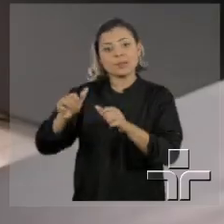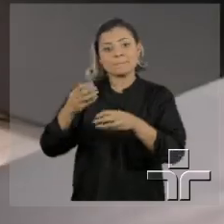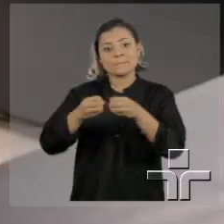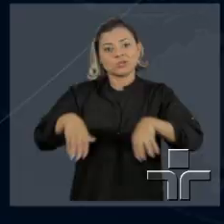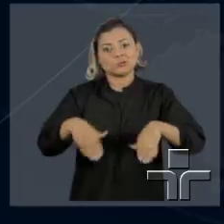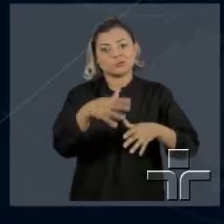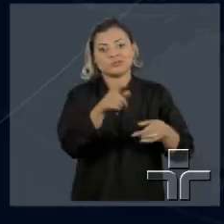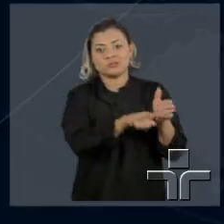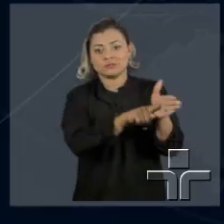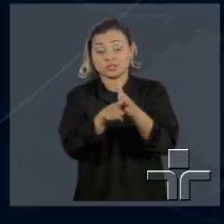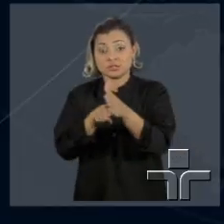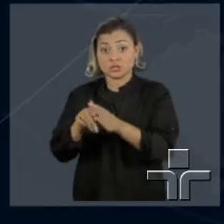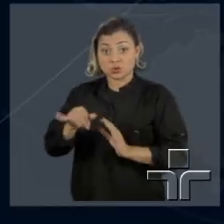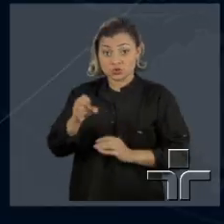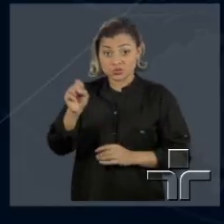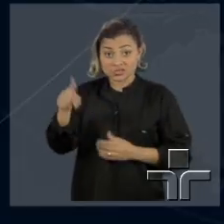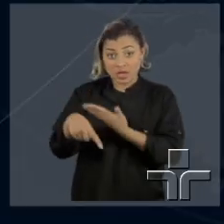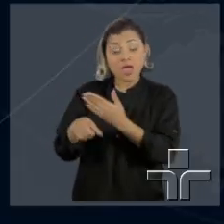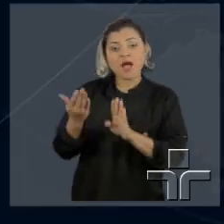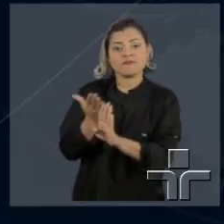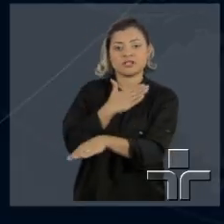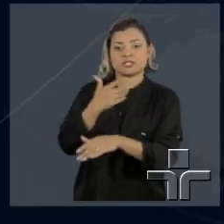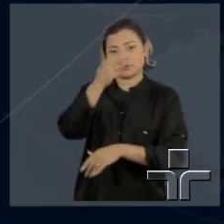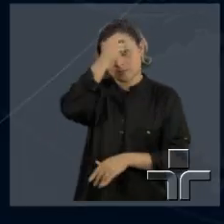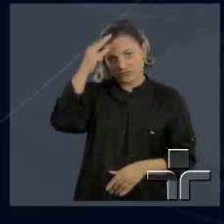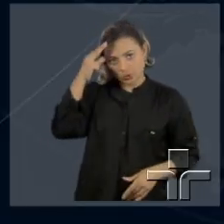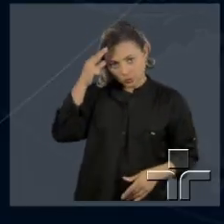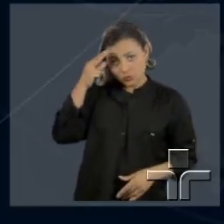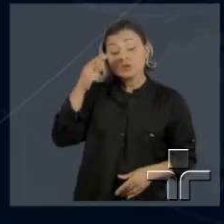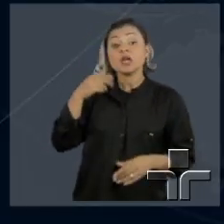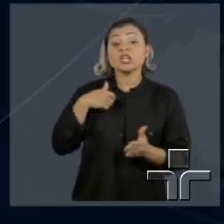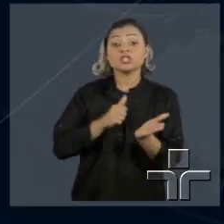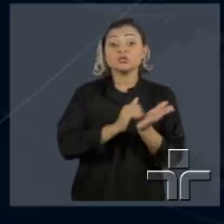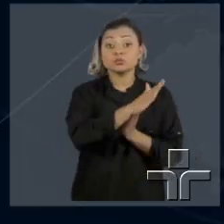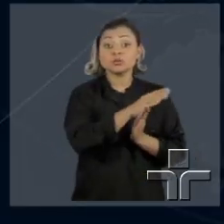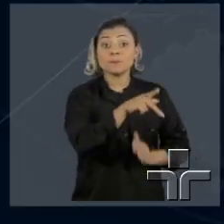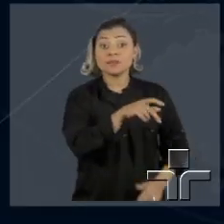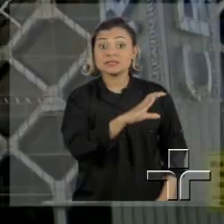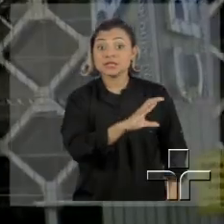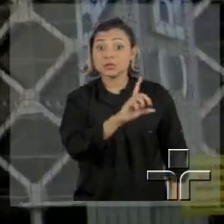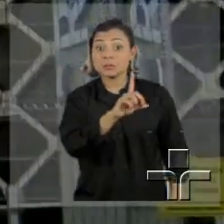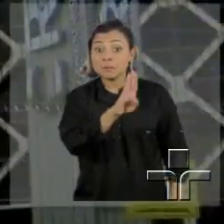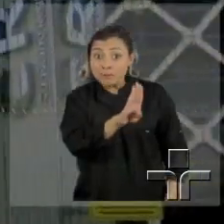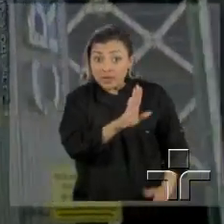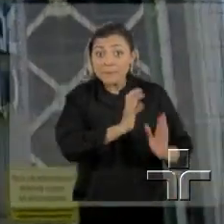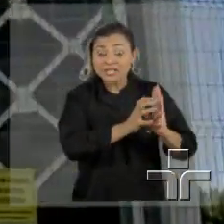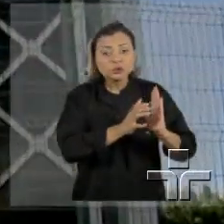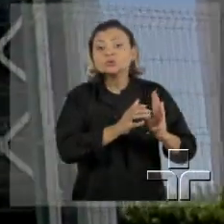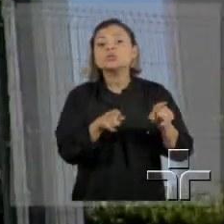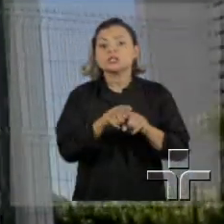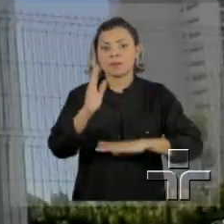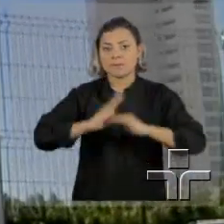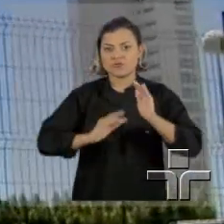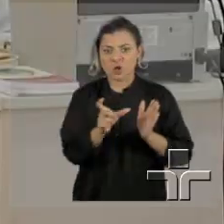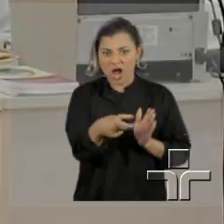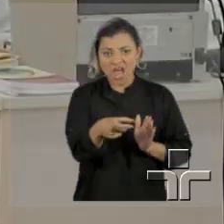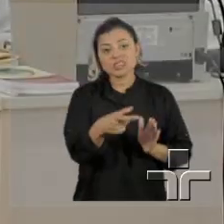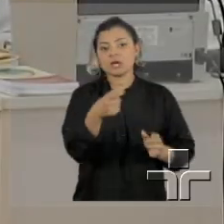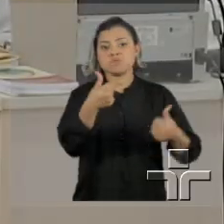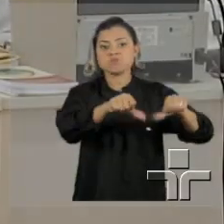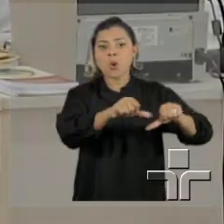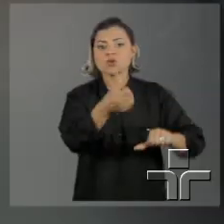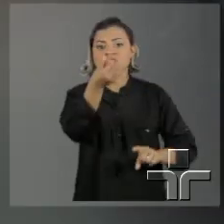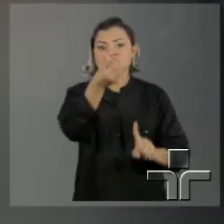Nesta semana, José Ilson foi afastado da prefeitura, expulso do PCdoB e teve o registro profissional suspenso por